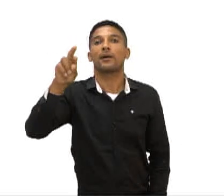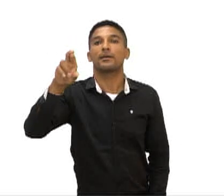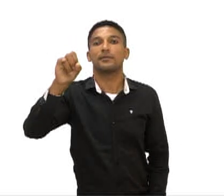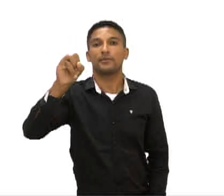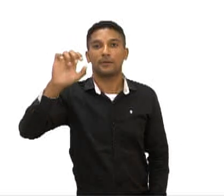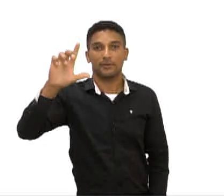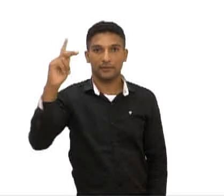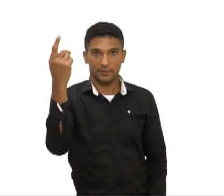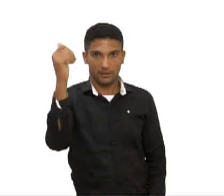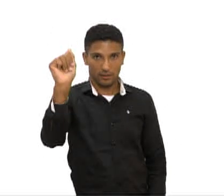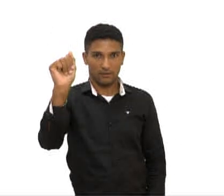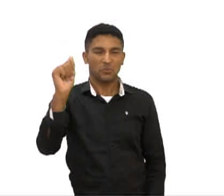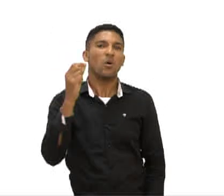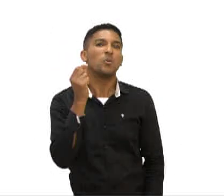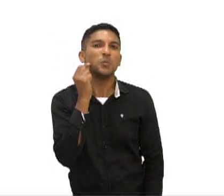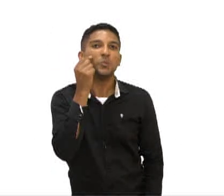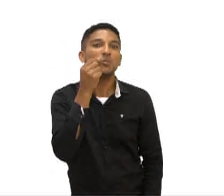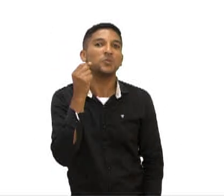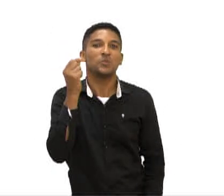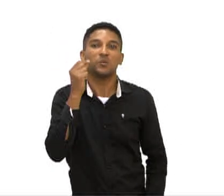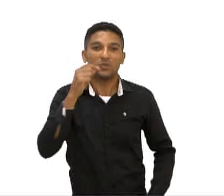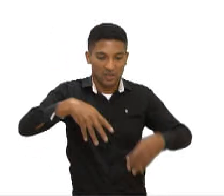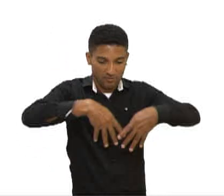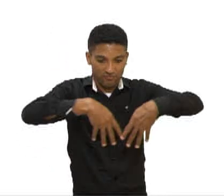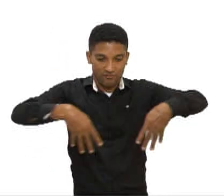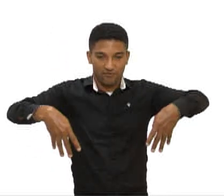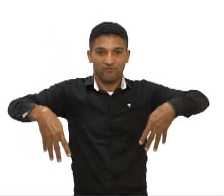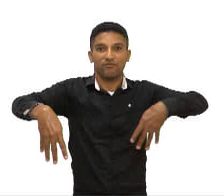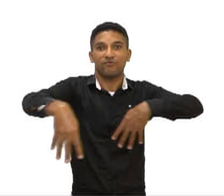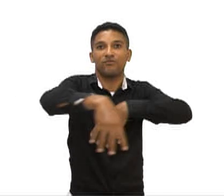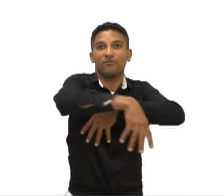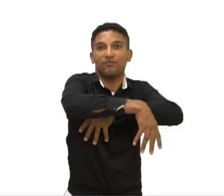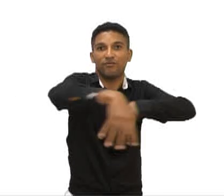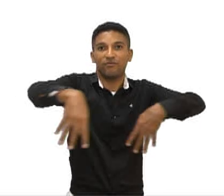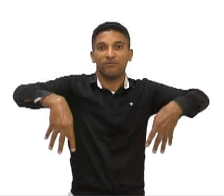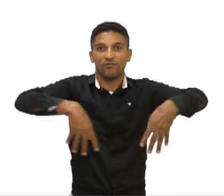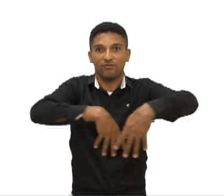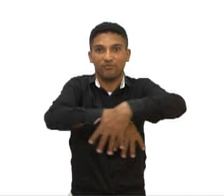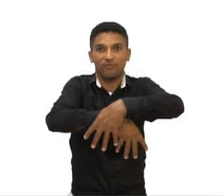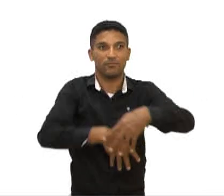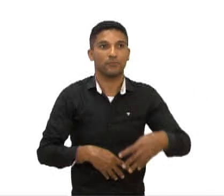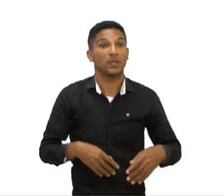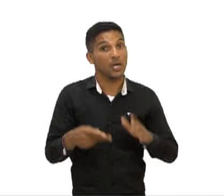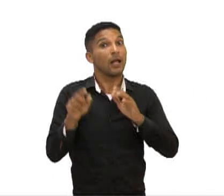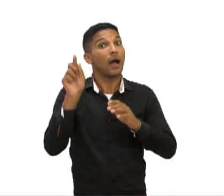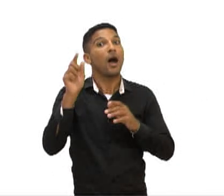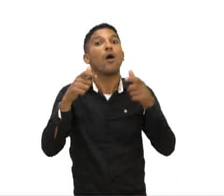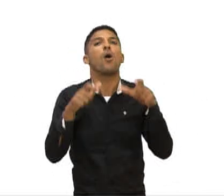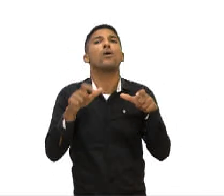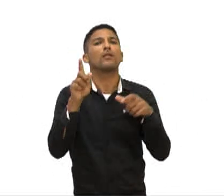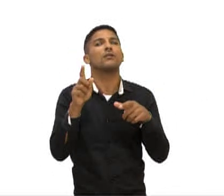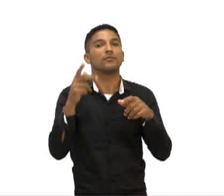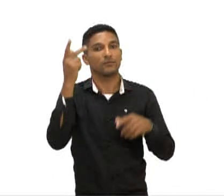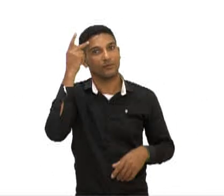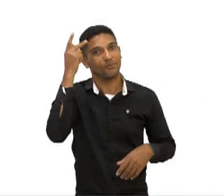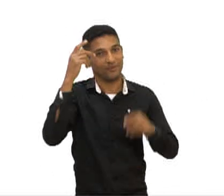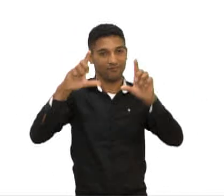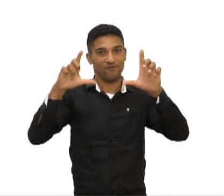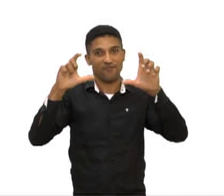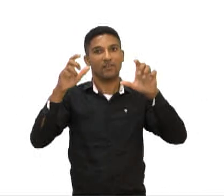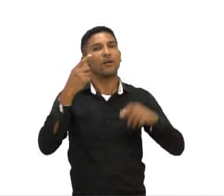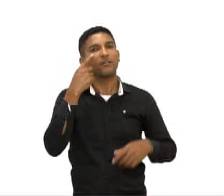11º Festival de Cultura Paulista Tradicional Revelando São Paulo, em São José dos Campos, foto